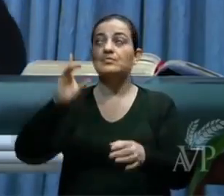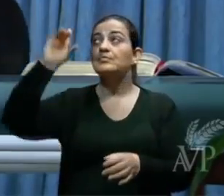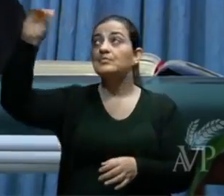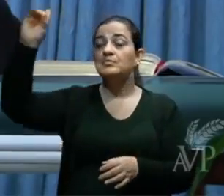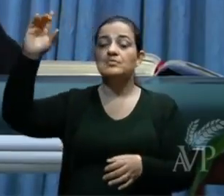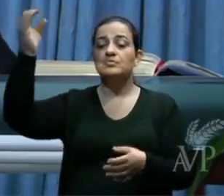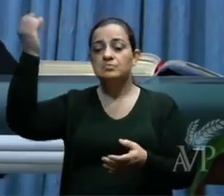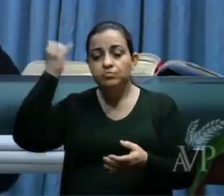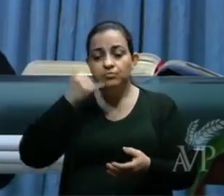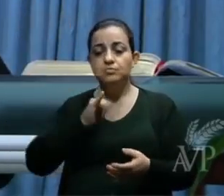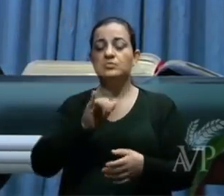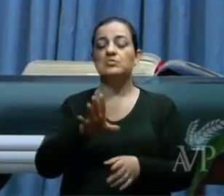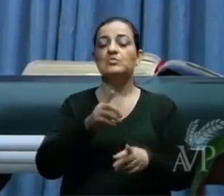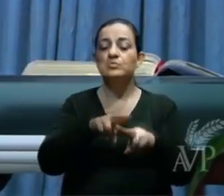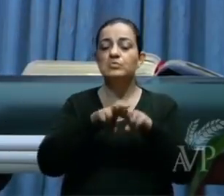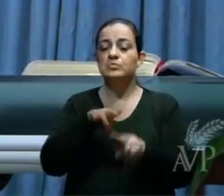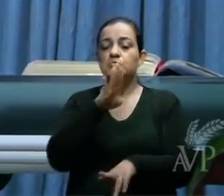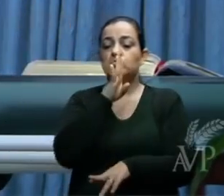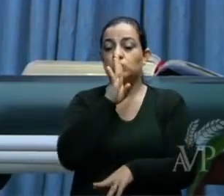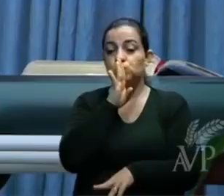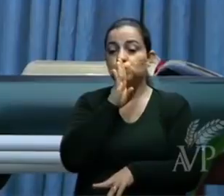por isso que o be silêncio